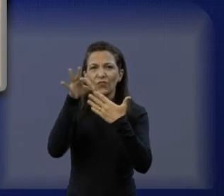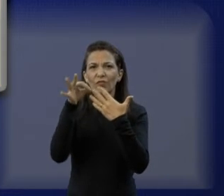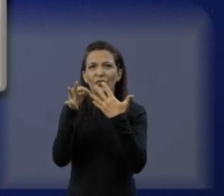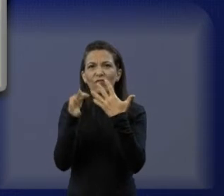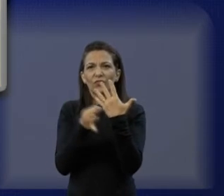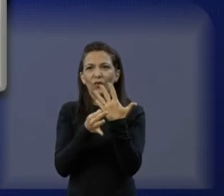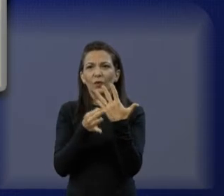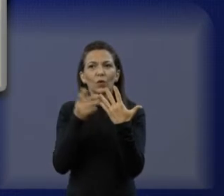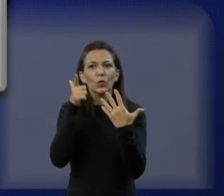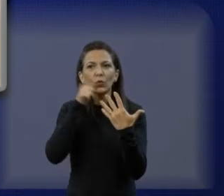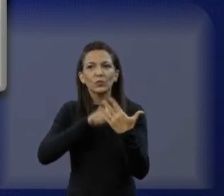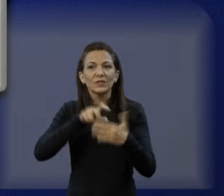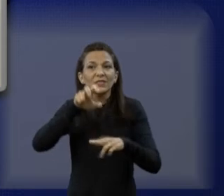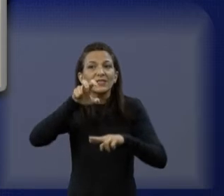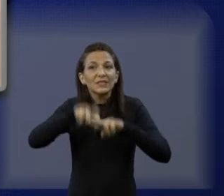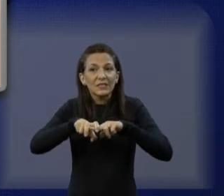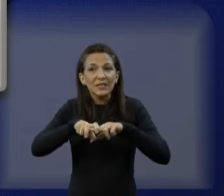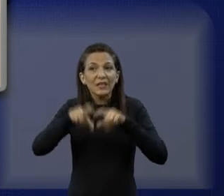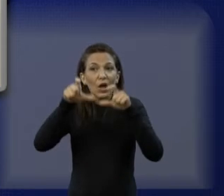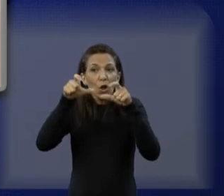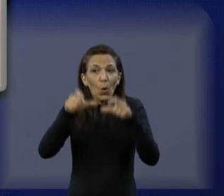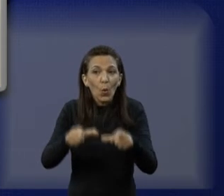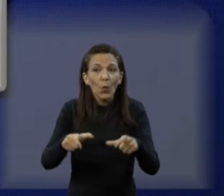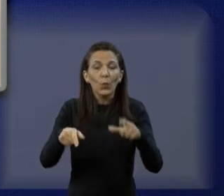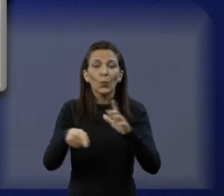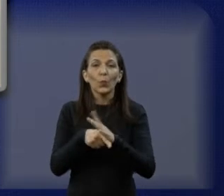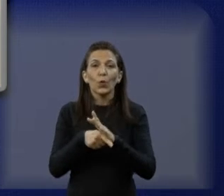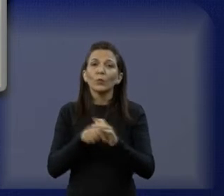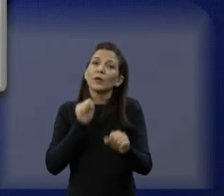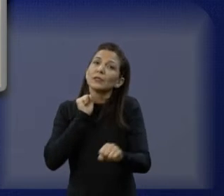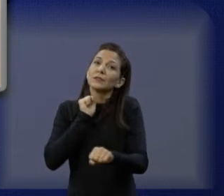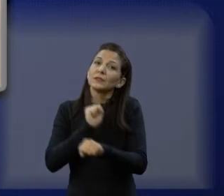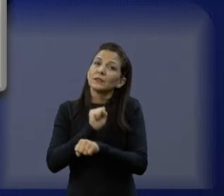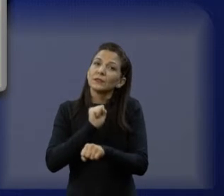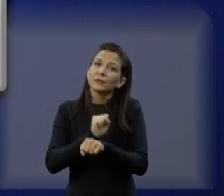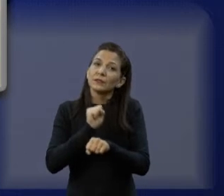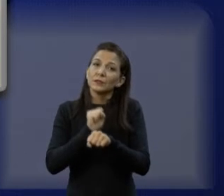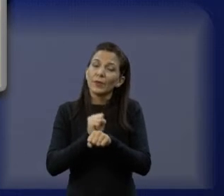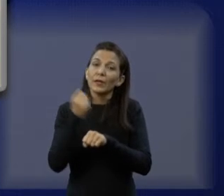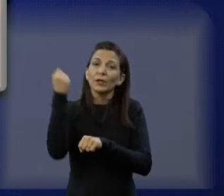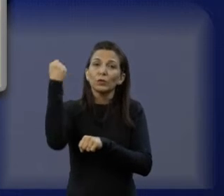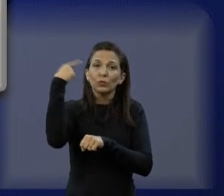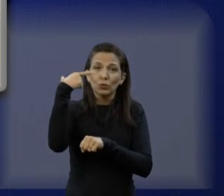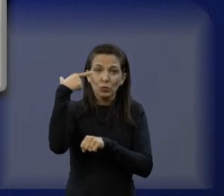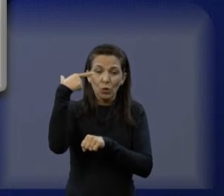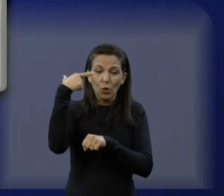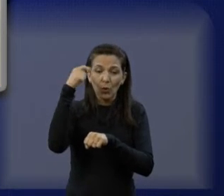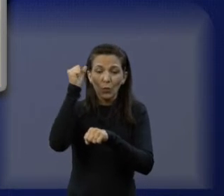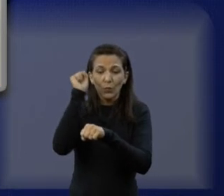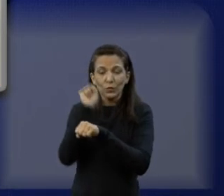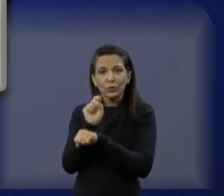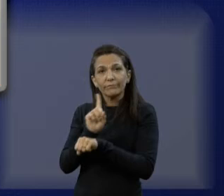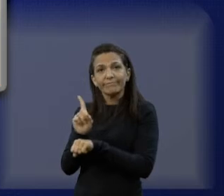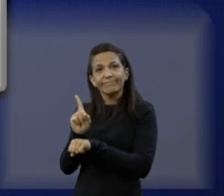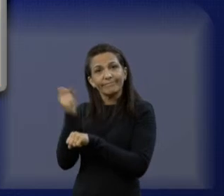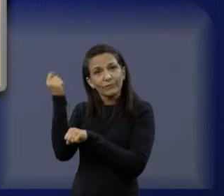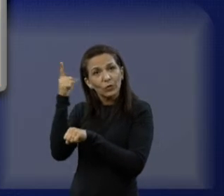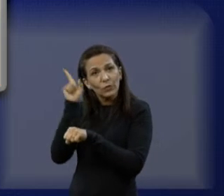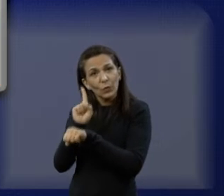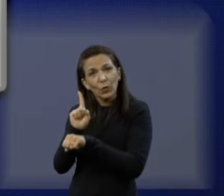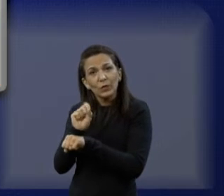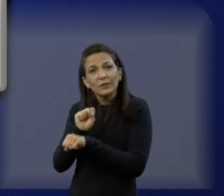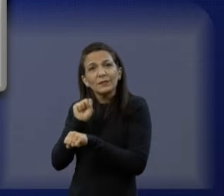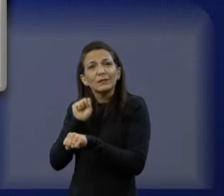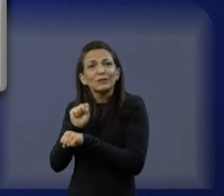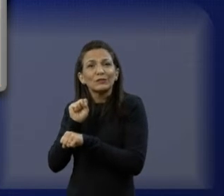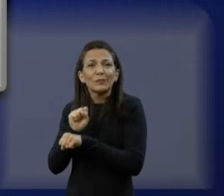não possam sentar nesse lugarzinho enquanto esperam debaixo do Sol Esse é o tipo de arquitetura que a gente tem